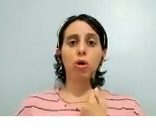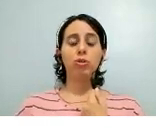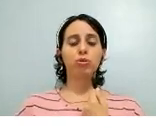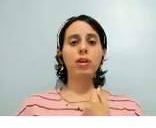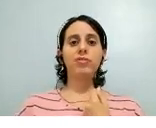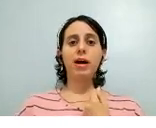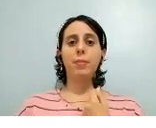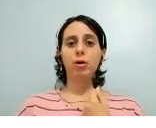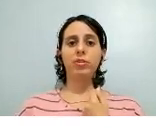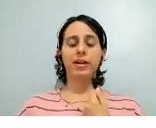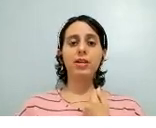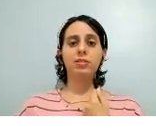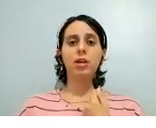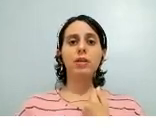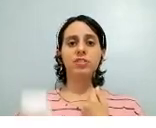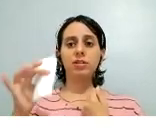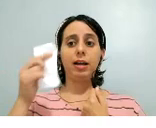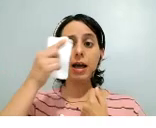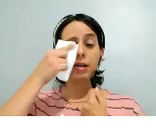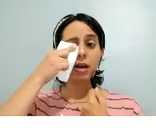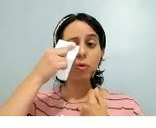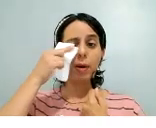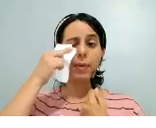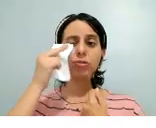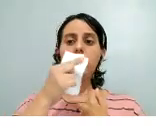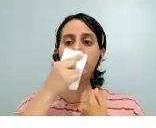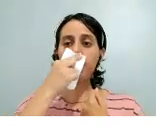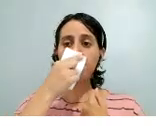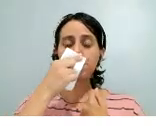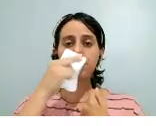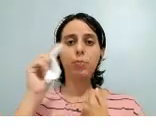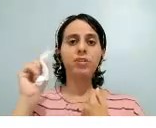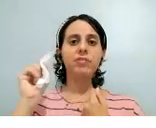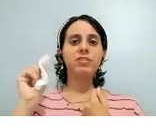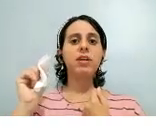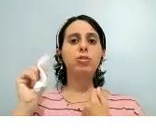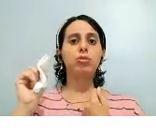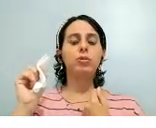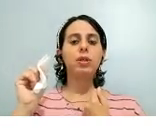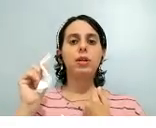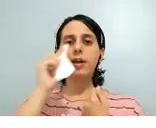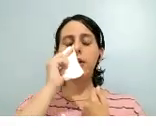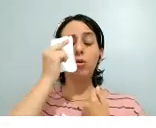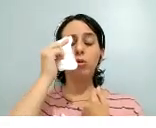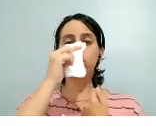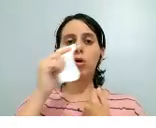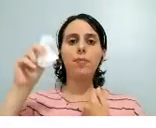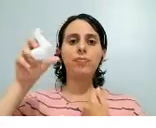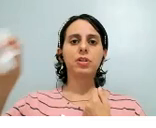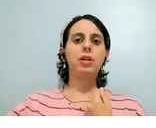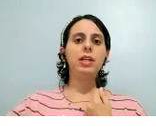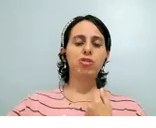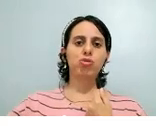aos olhos ou levar a mão no nariz, você tem lá, né, o papelzinho para poder fazer isso. E aí,